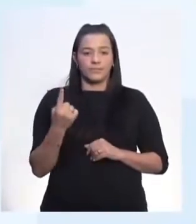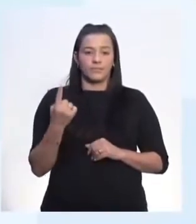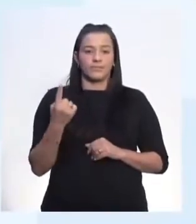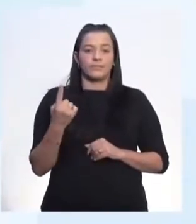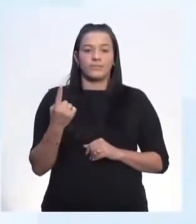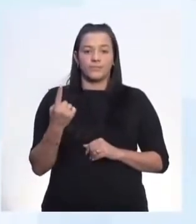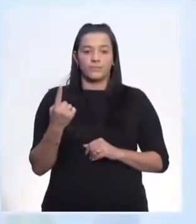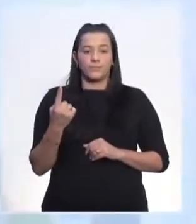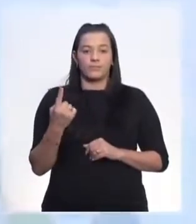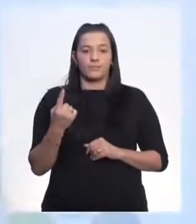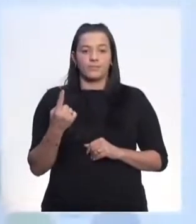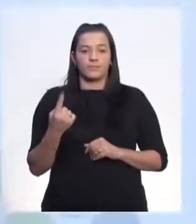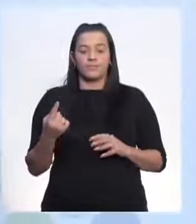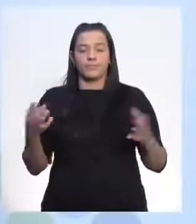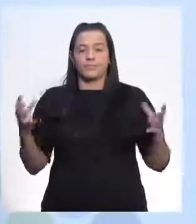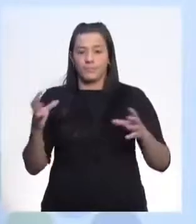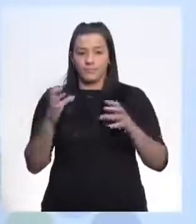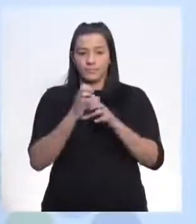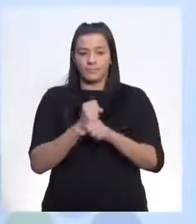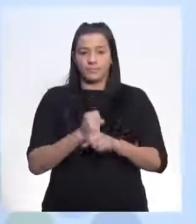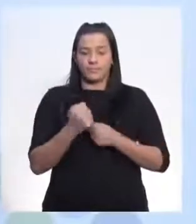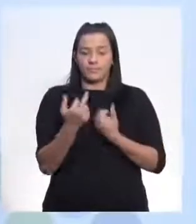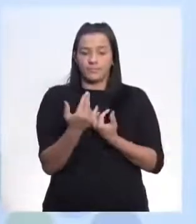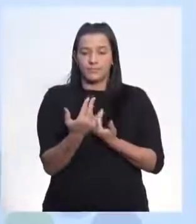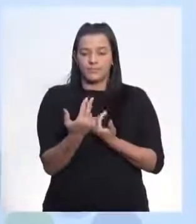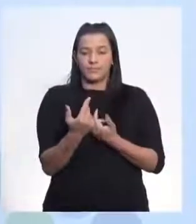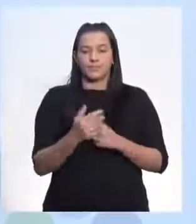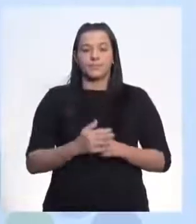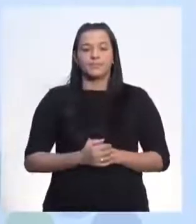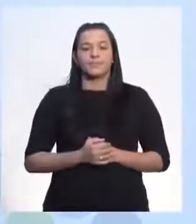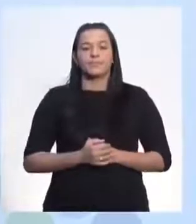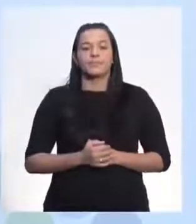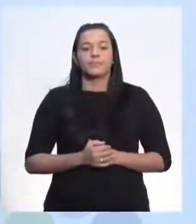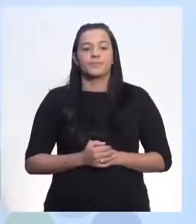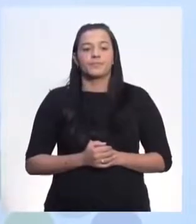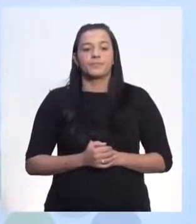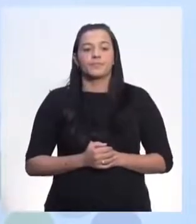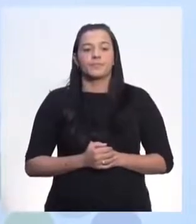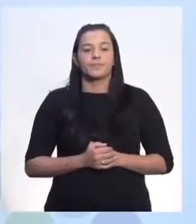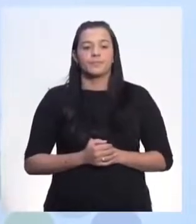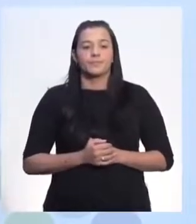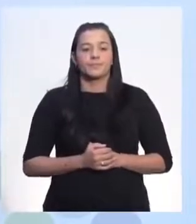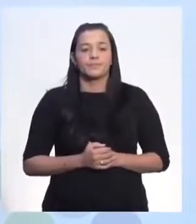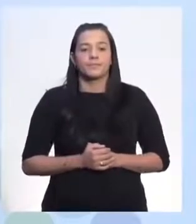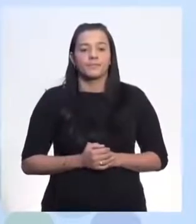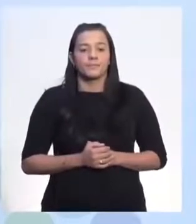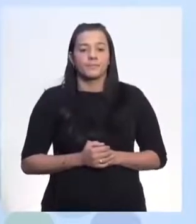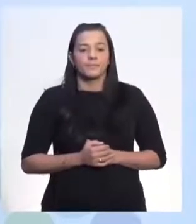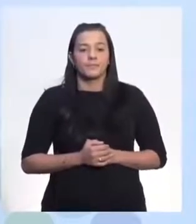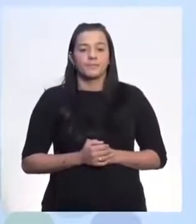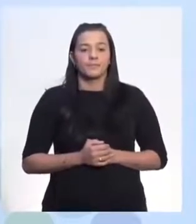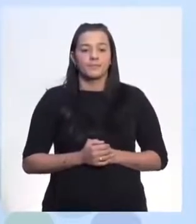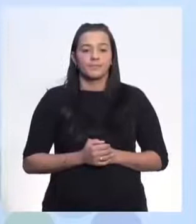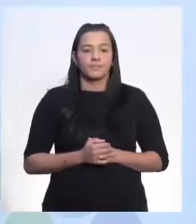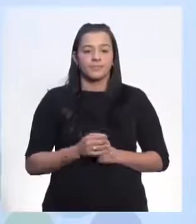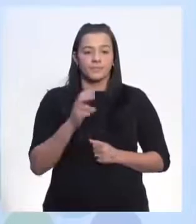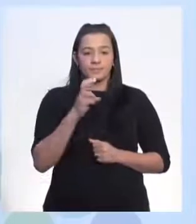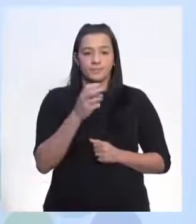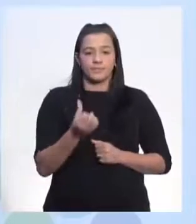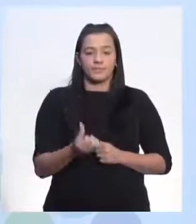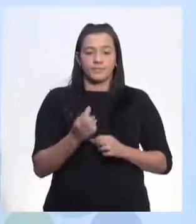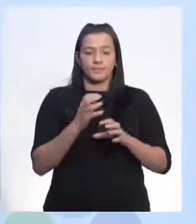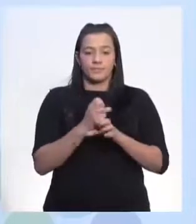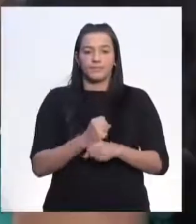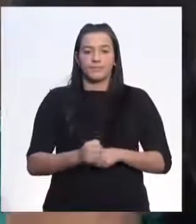gente. Vamos somar, então, as iguais? Iguais. Que números que eu vou colocar aqui? 56